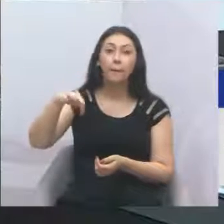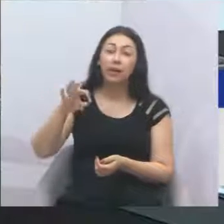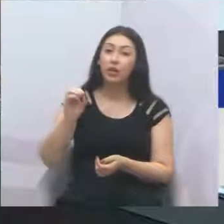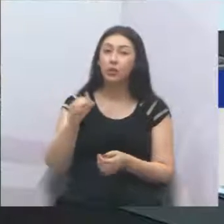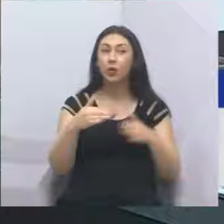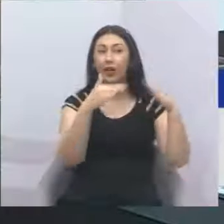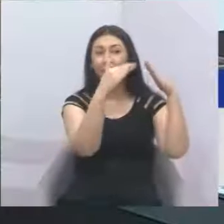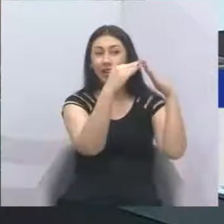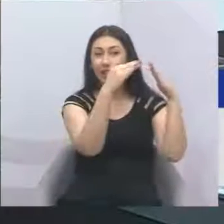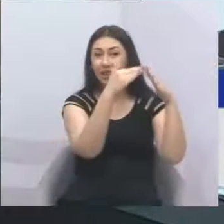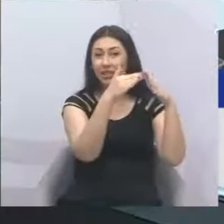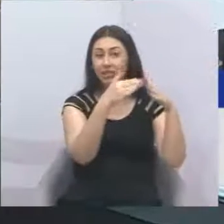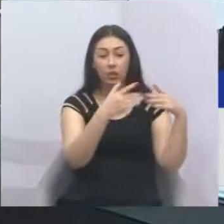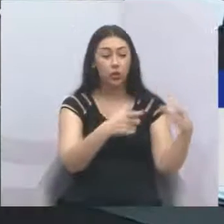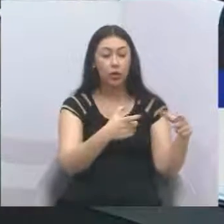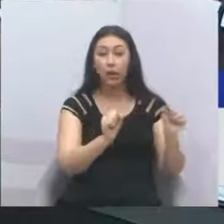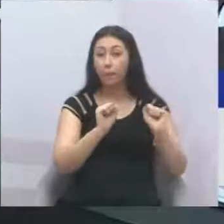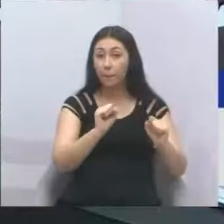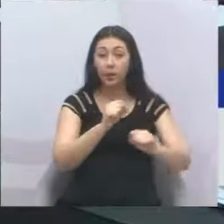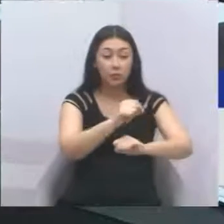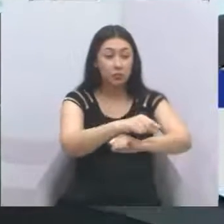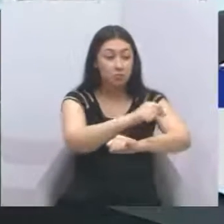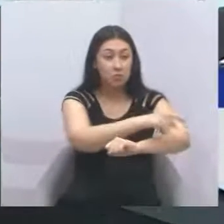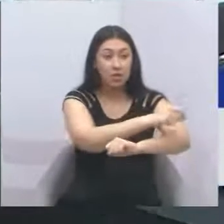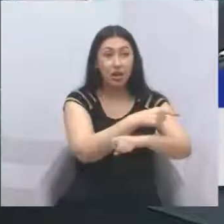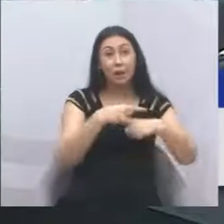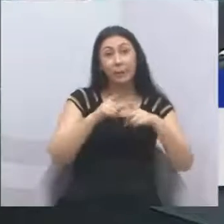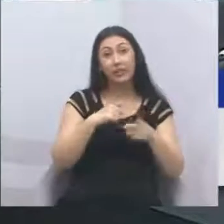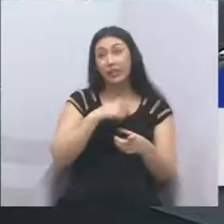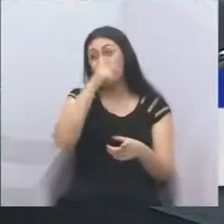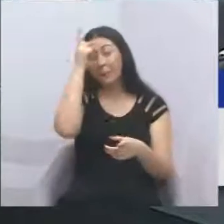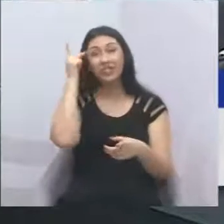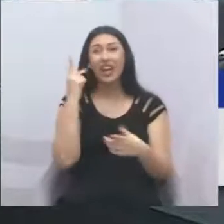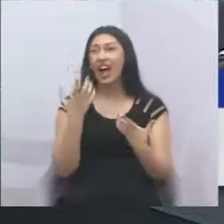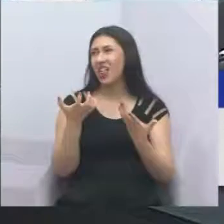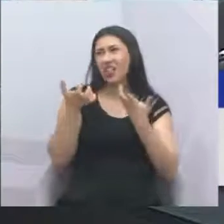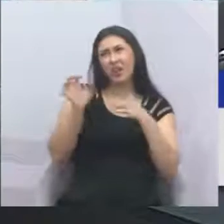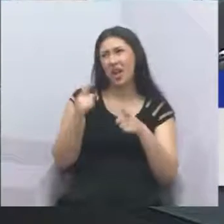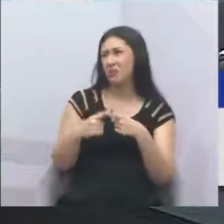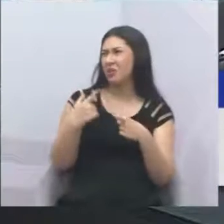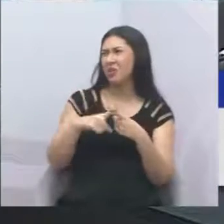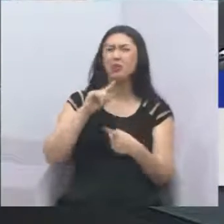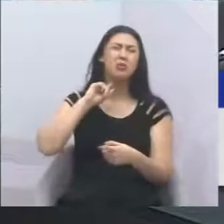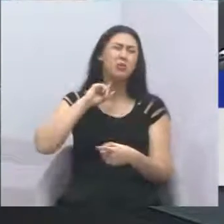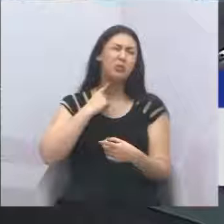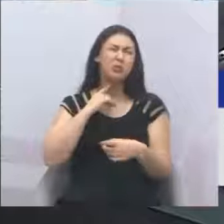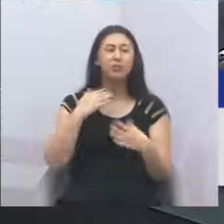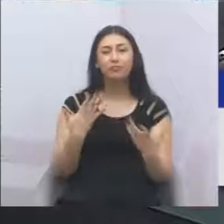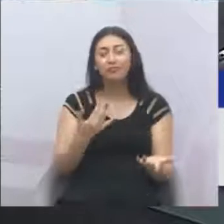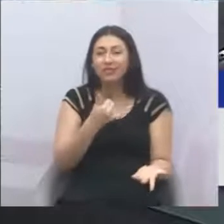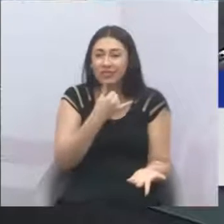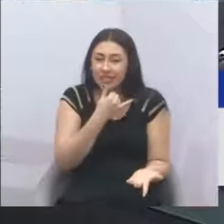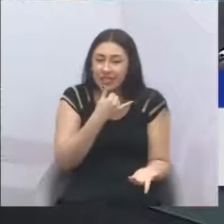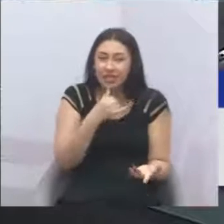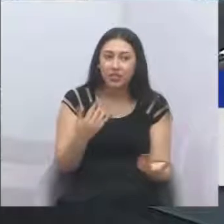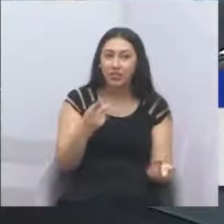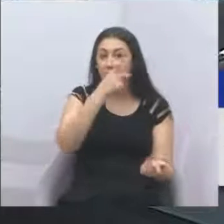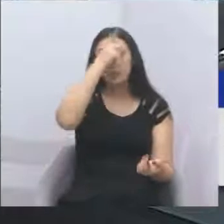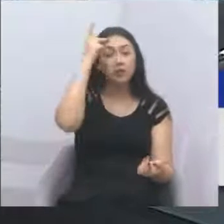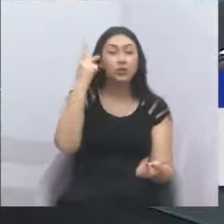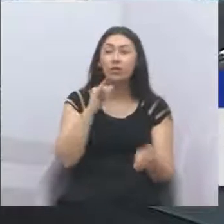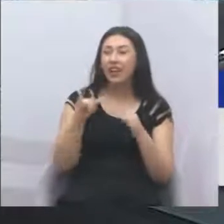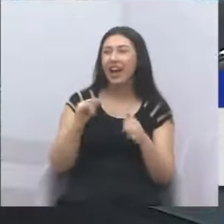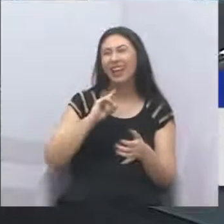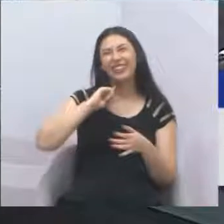para plantar árvores ali. E algumas pessoas falam que não querem porque as árvores causam sujeira. Não é? Então, realmente, é muito triste você escutar isso de uma